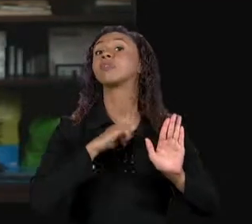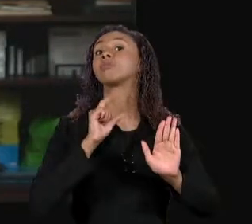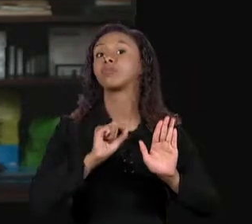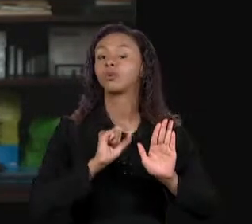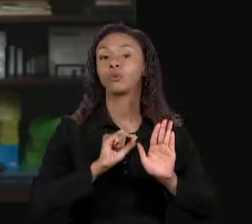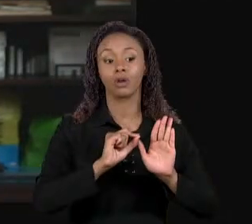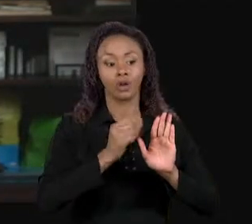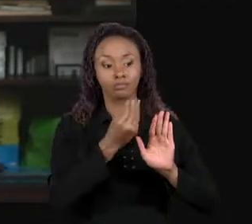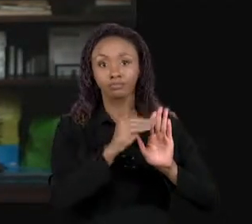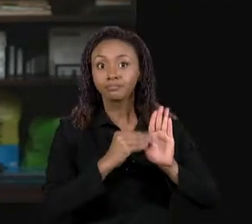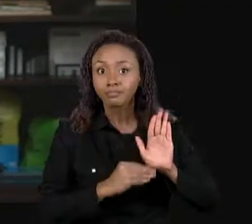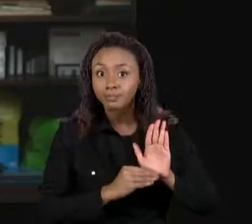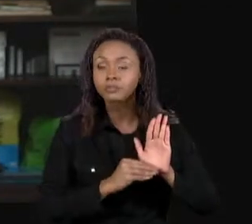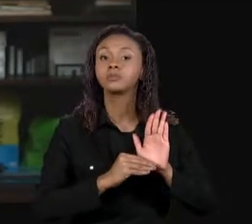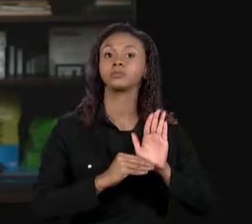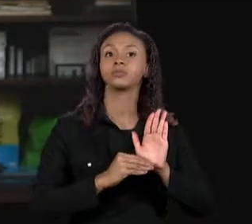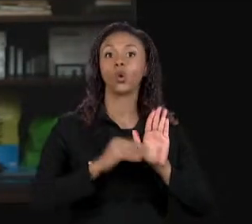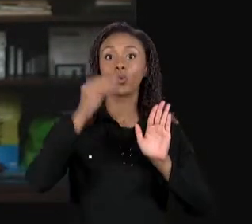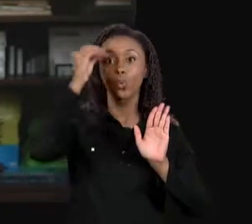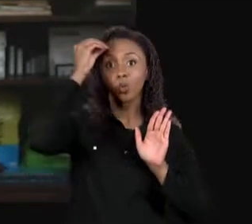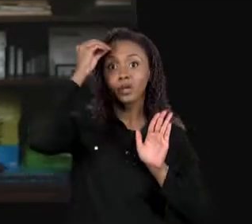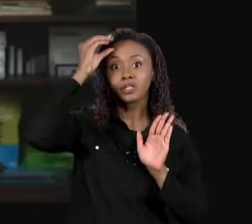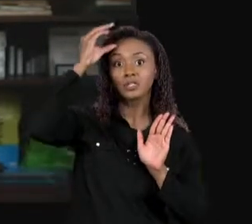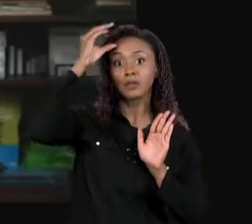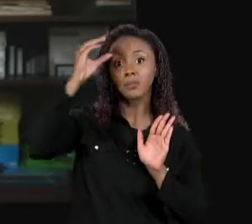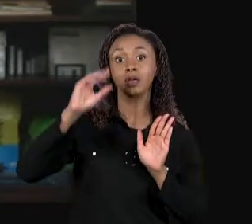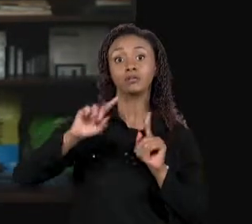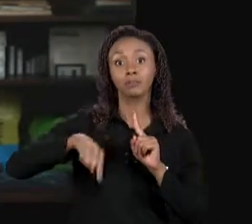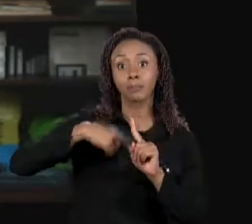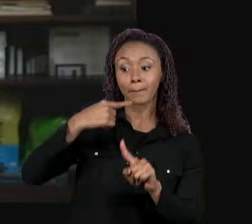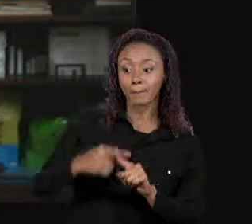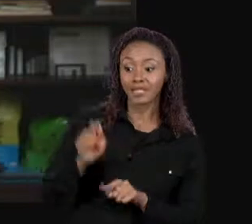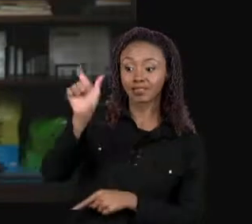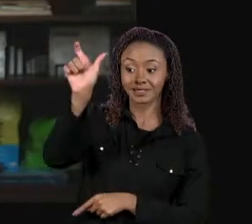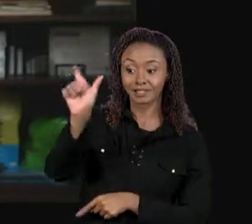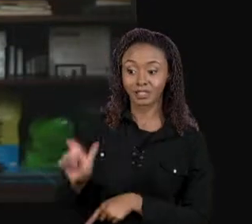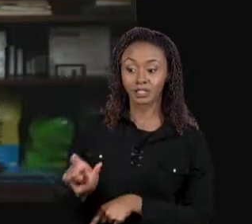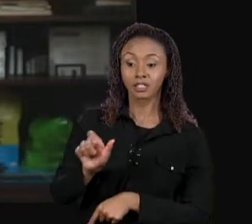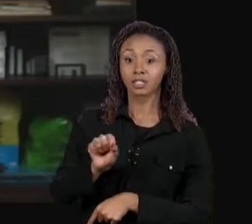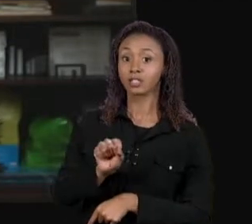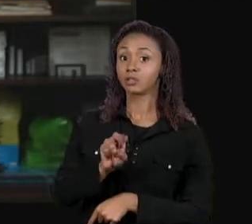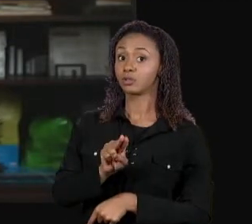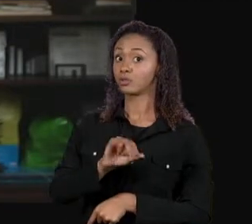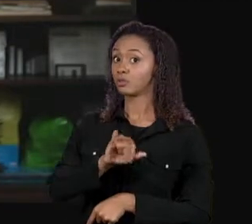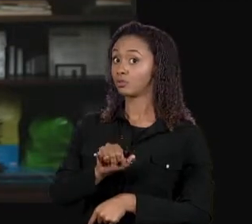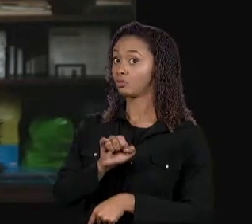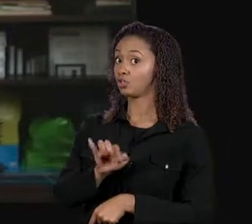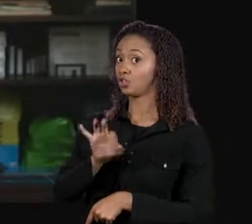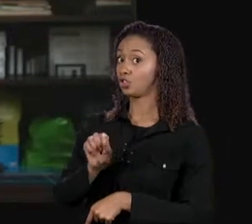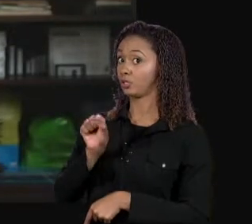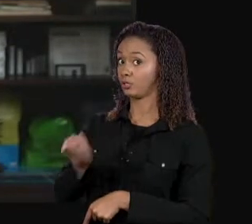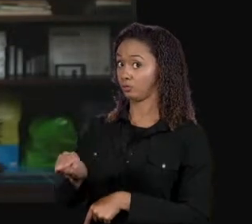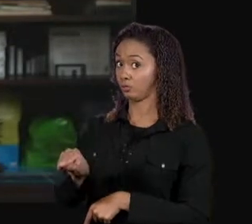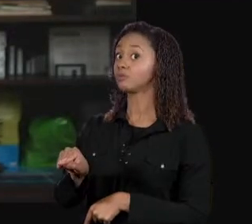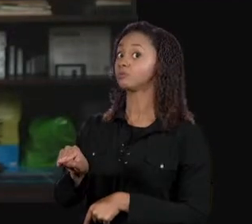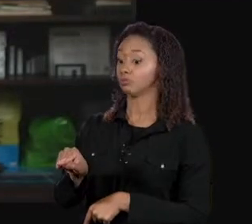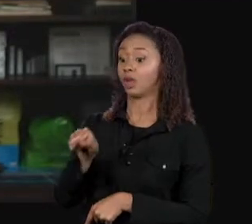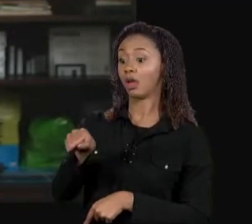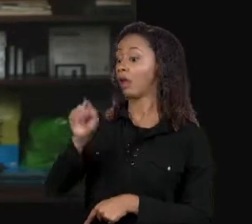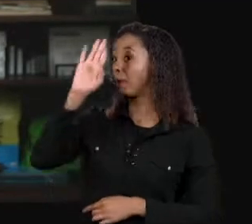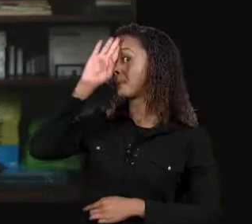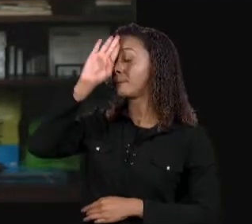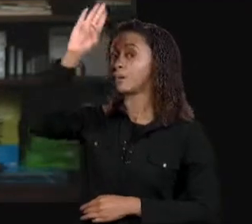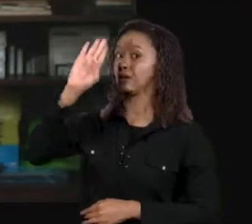mas também, né, essa experiência do sujeito, né, dessa criança que é o centro, né, da